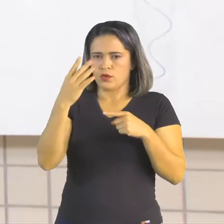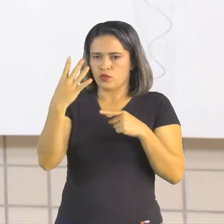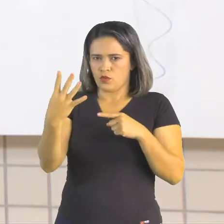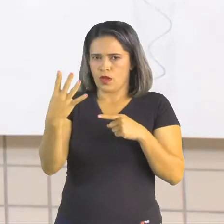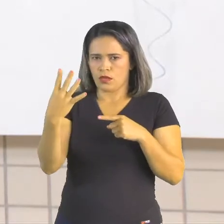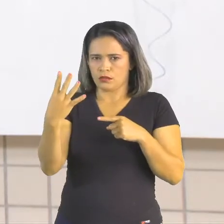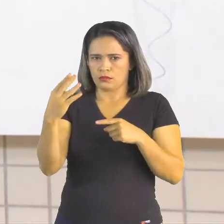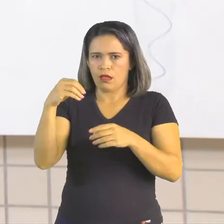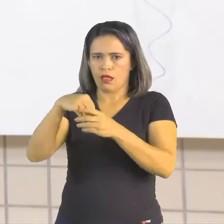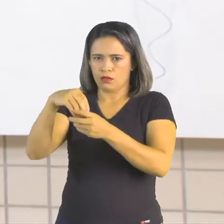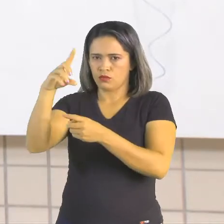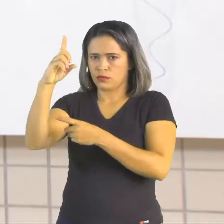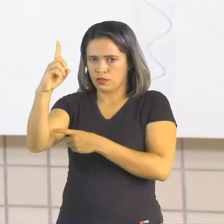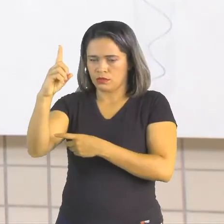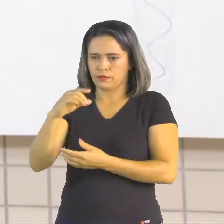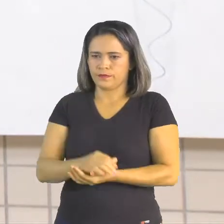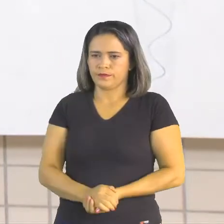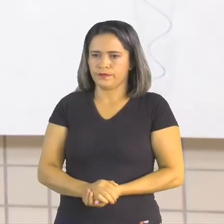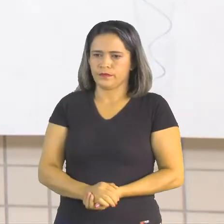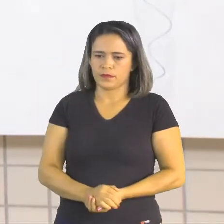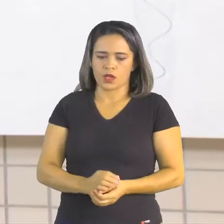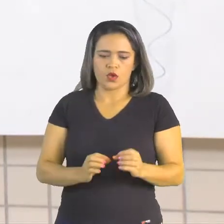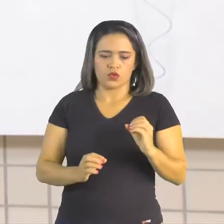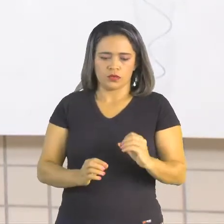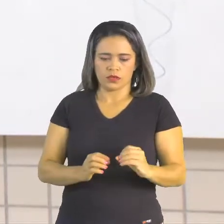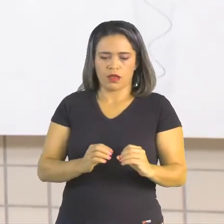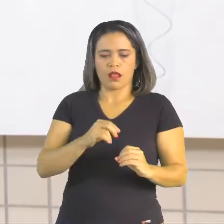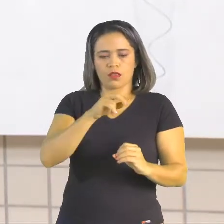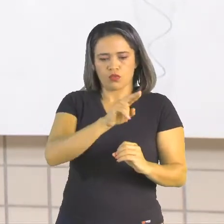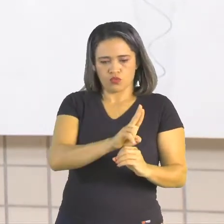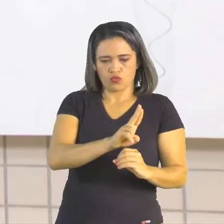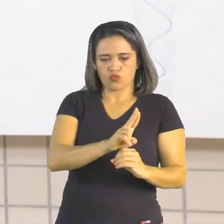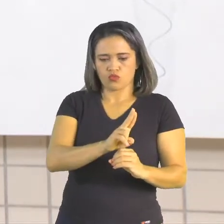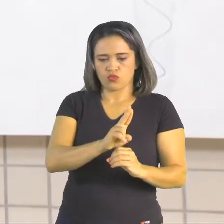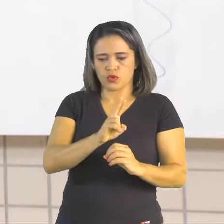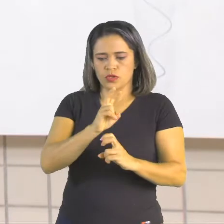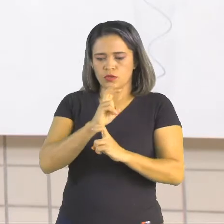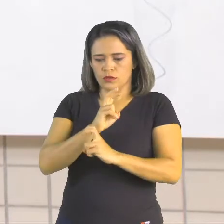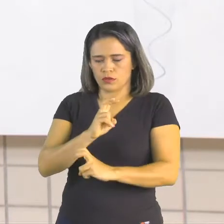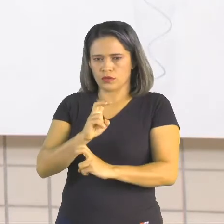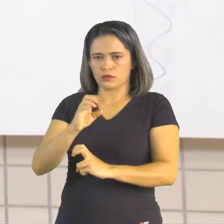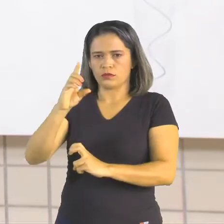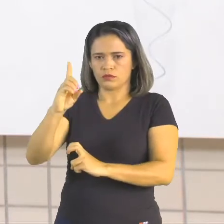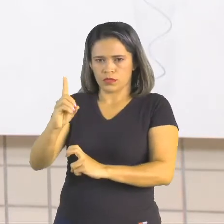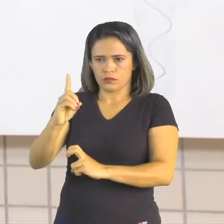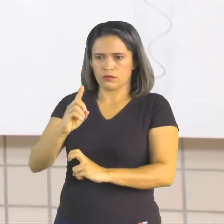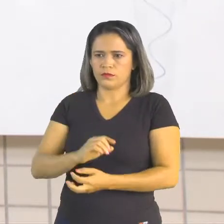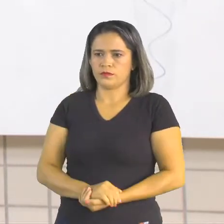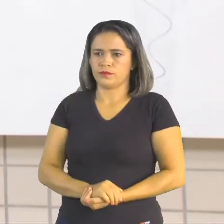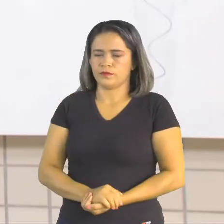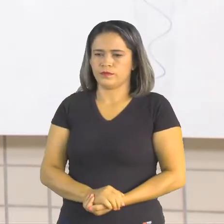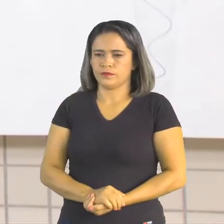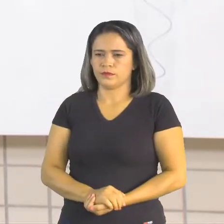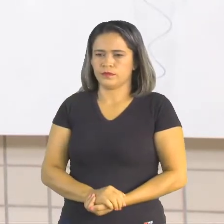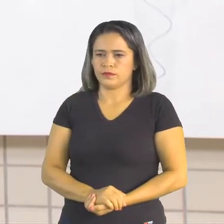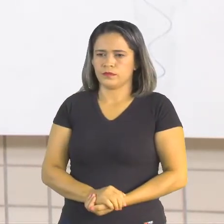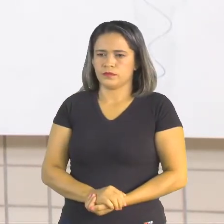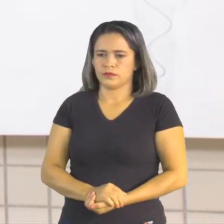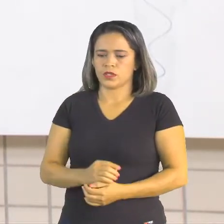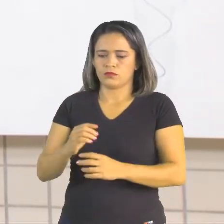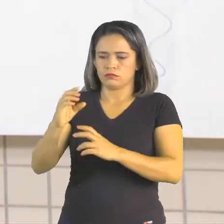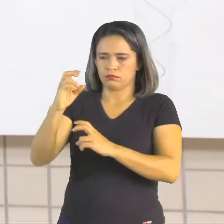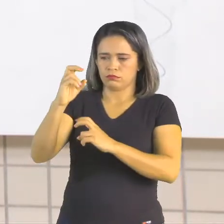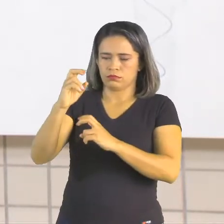décimos, o 0 da ordem das unidades, o 5 da ordem dos décimos. Vou somar décimo com